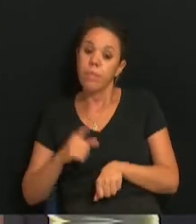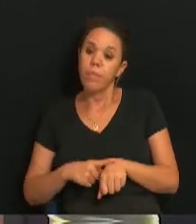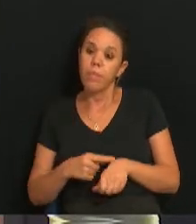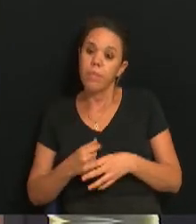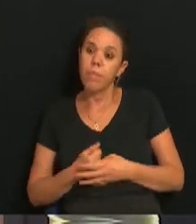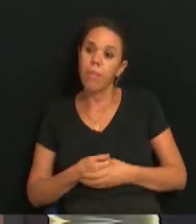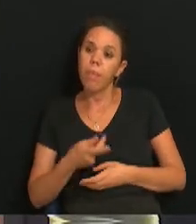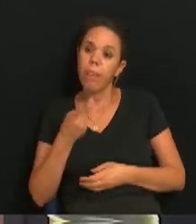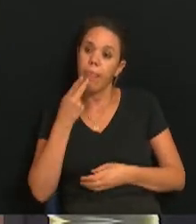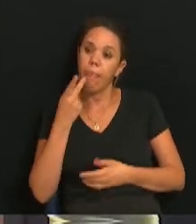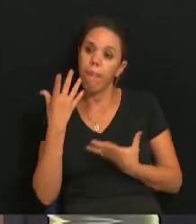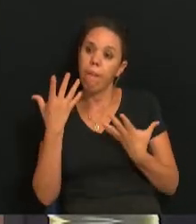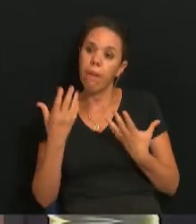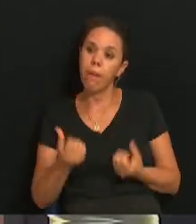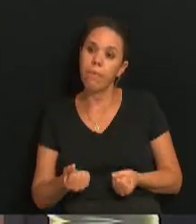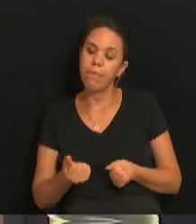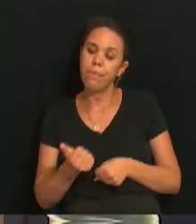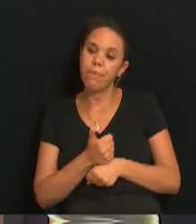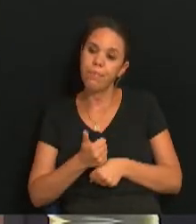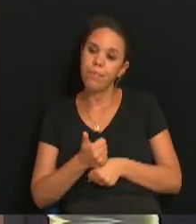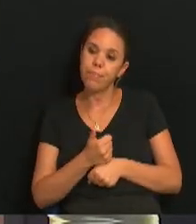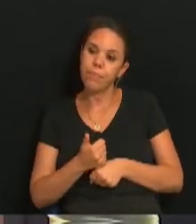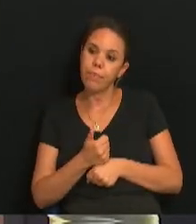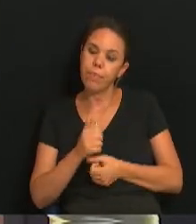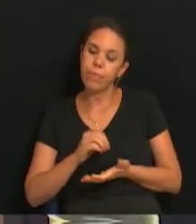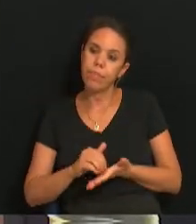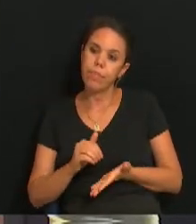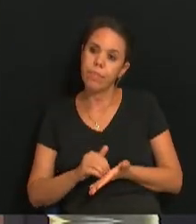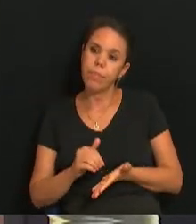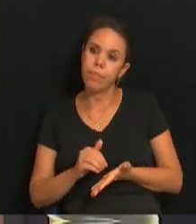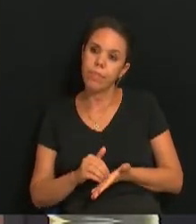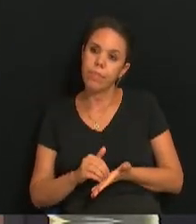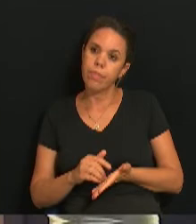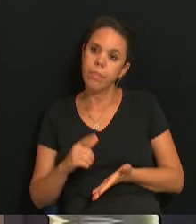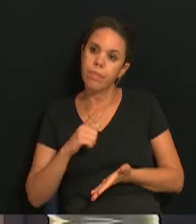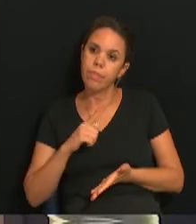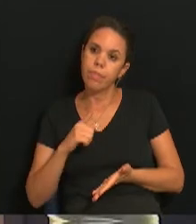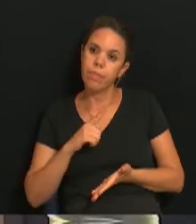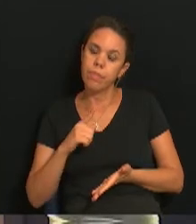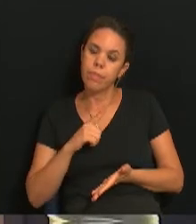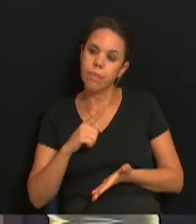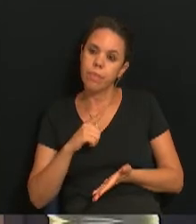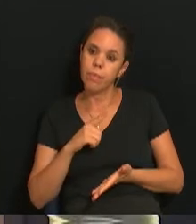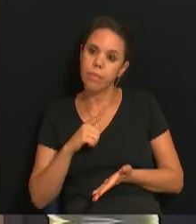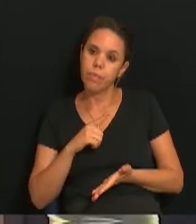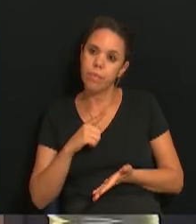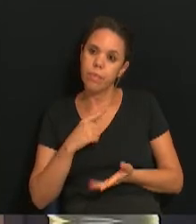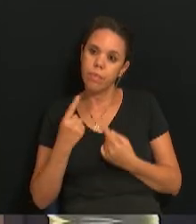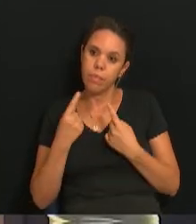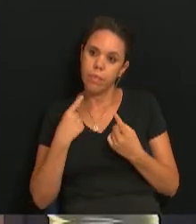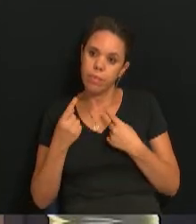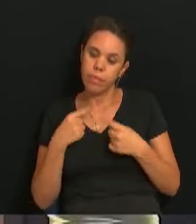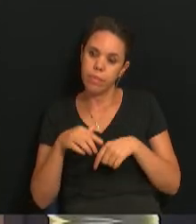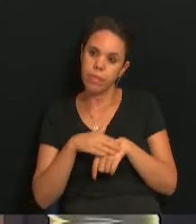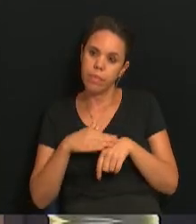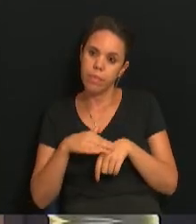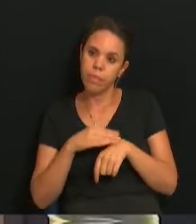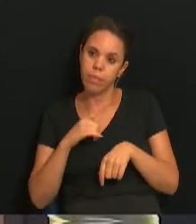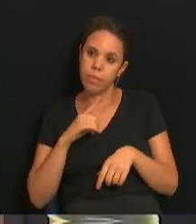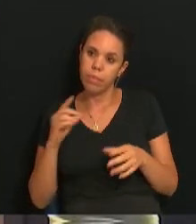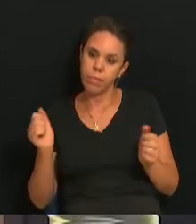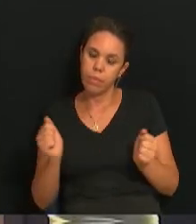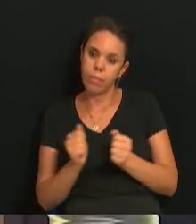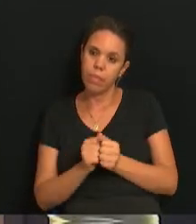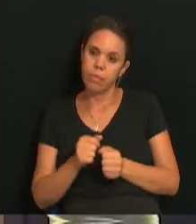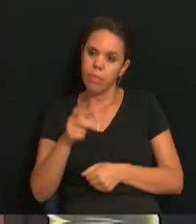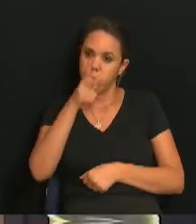que quando ele assumiu o cargo de secretário, havia ali um diálogo, uma conversa que teve junto com o